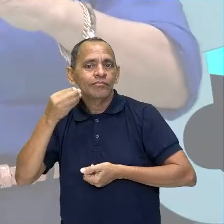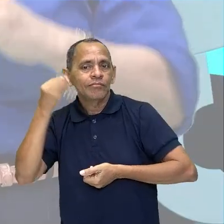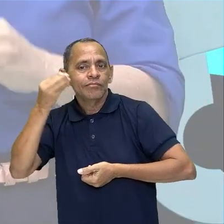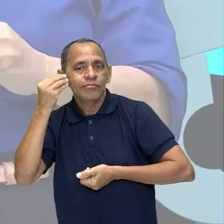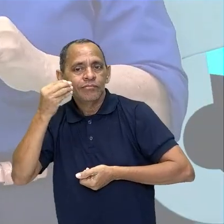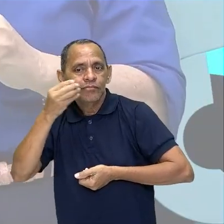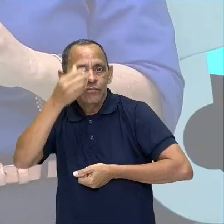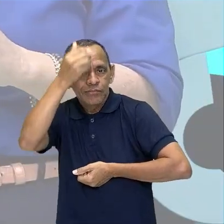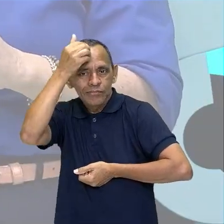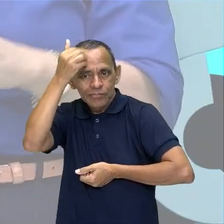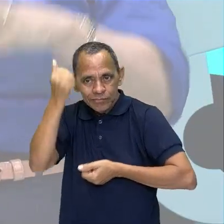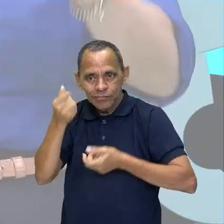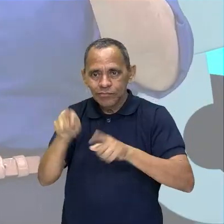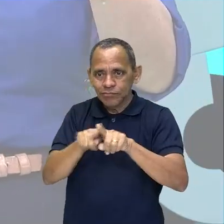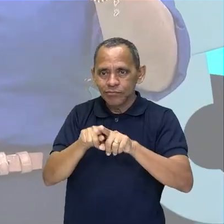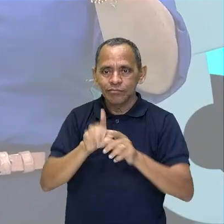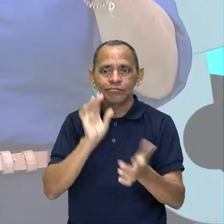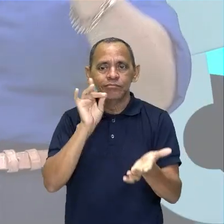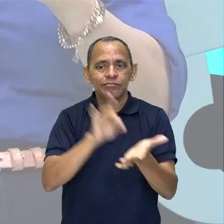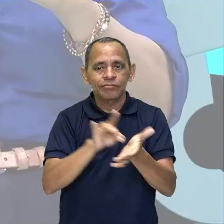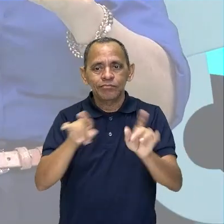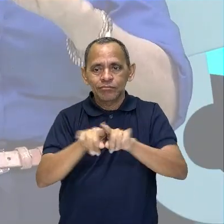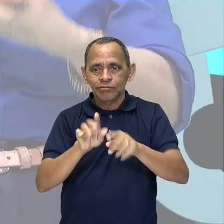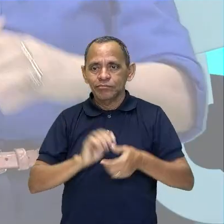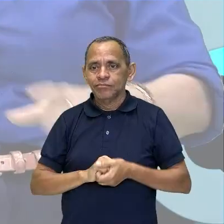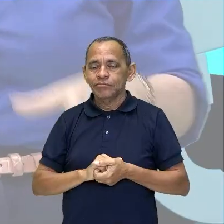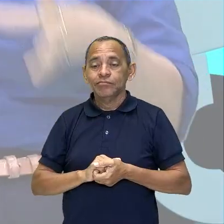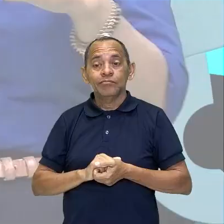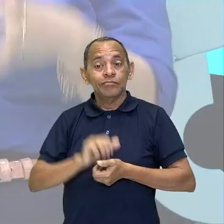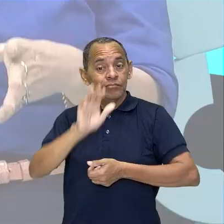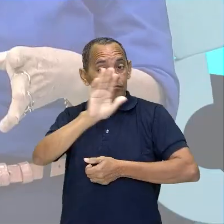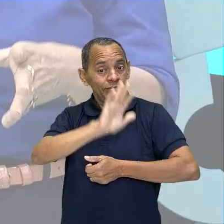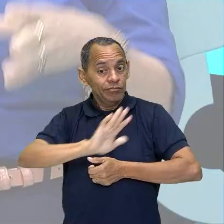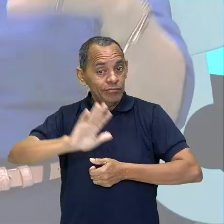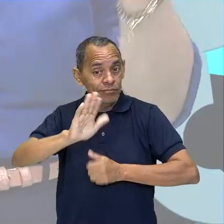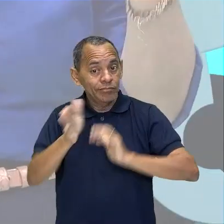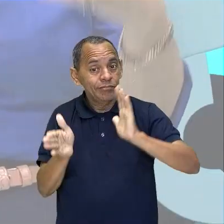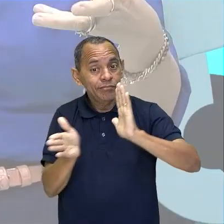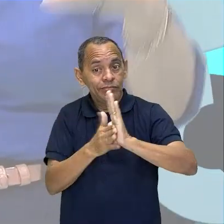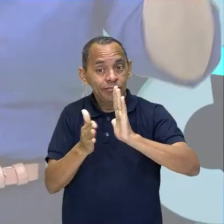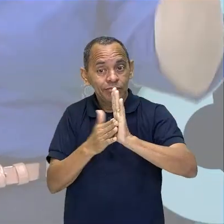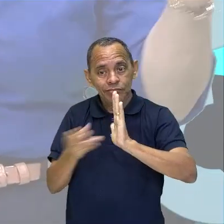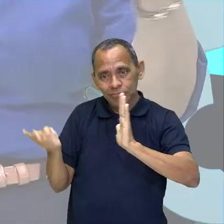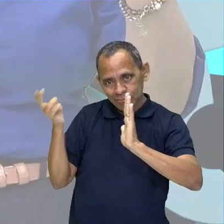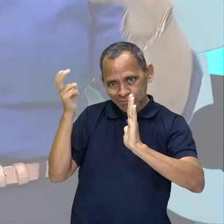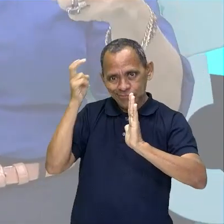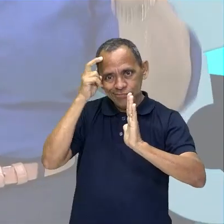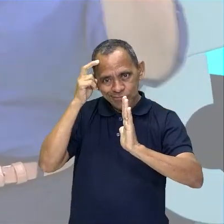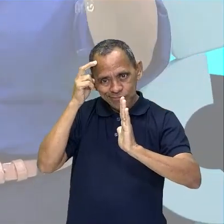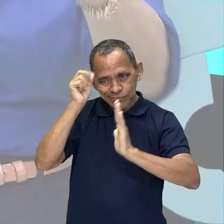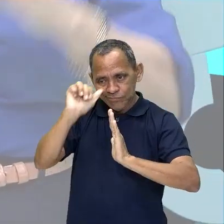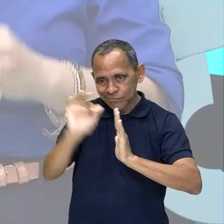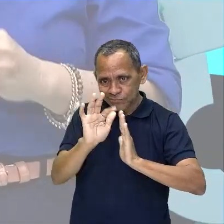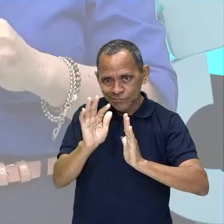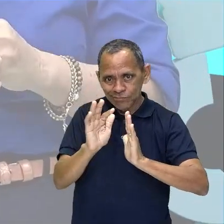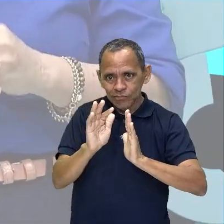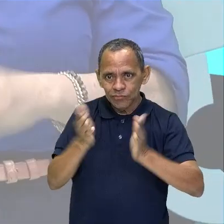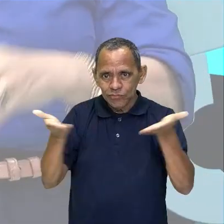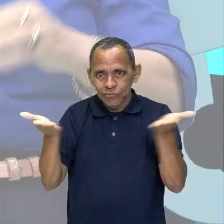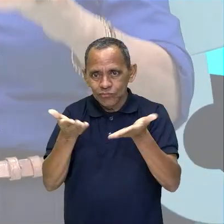da realidade. É esse o cenário que a cultura da imagem, nosso tempo,